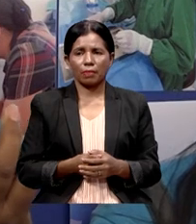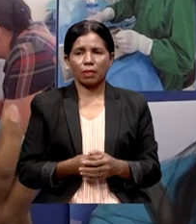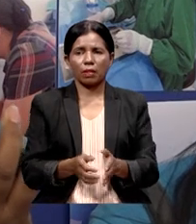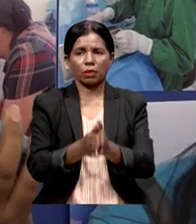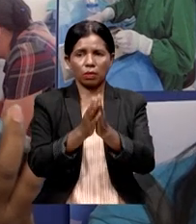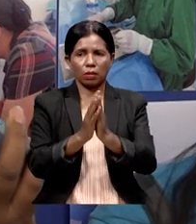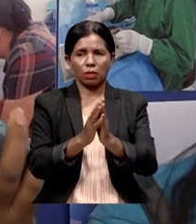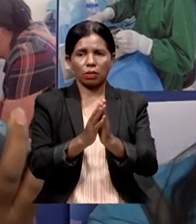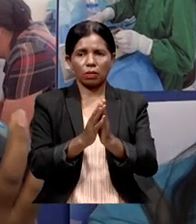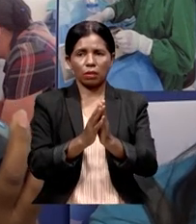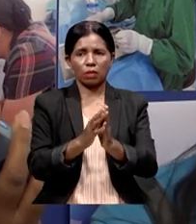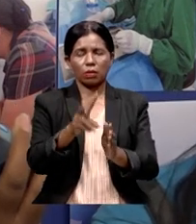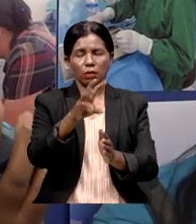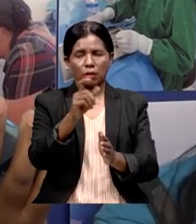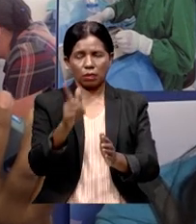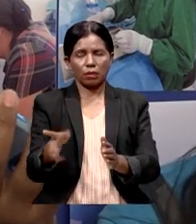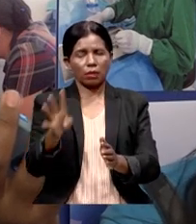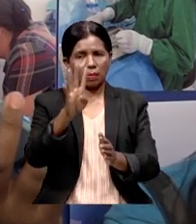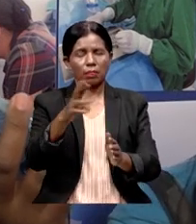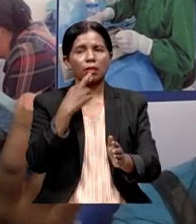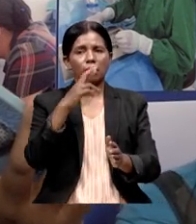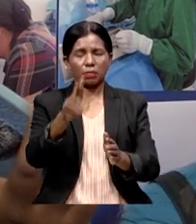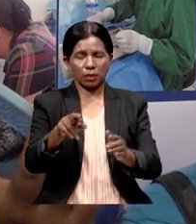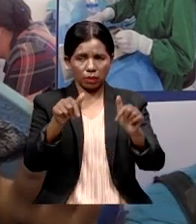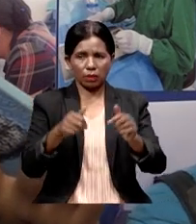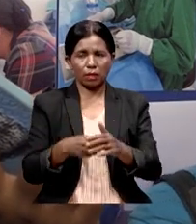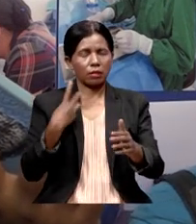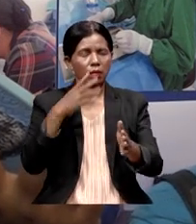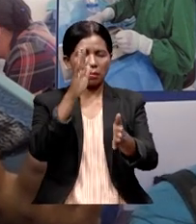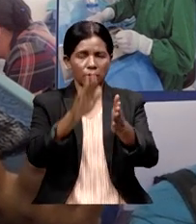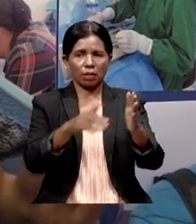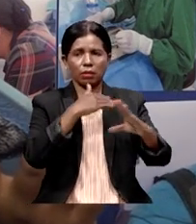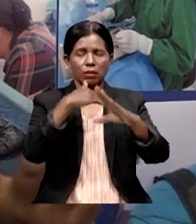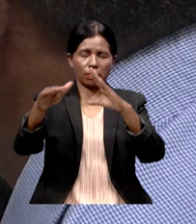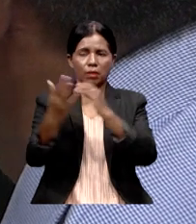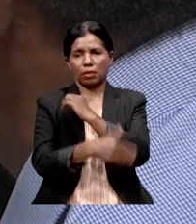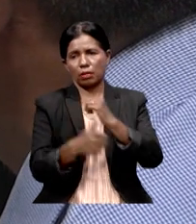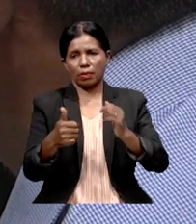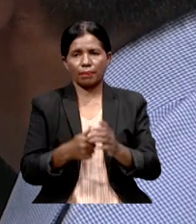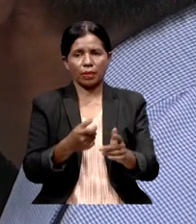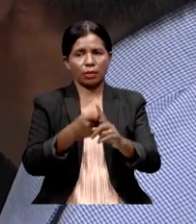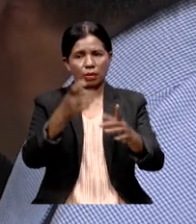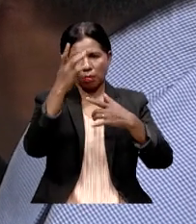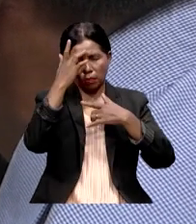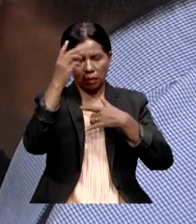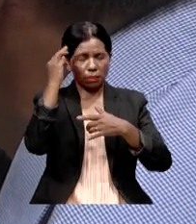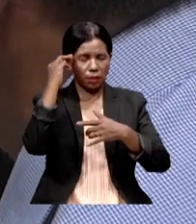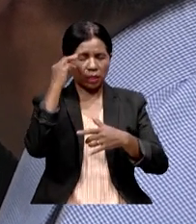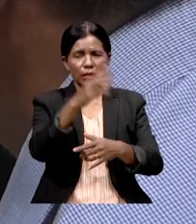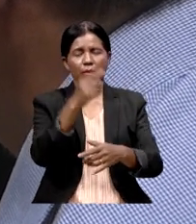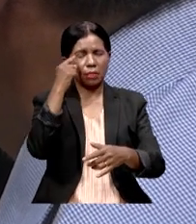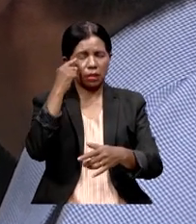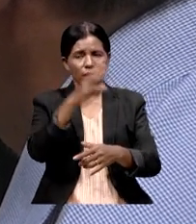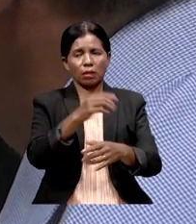iha 2025 bel responde ba dene para ita to menos ita transferensi ba dene Causa os moras matam ne multifatores,